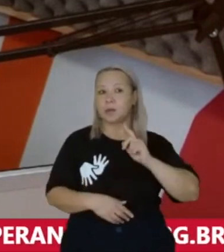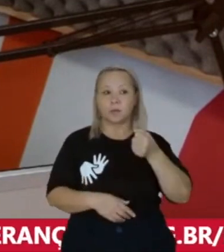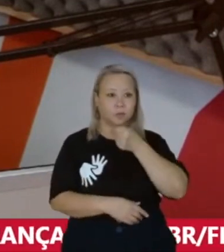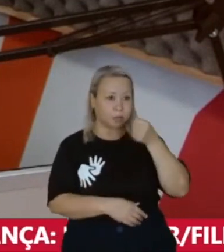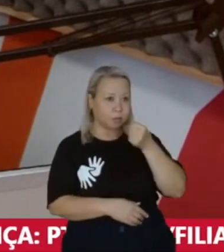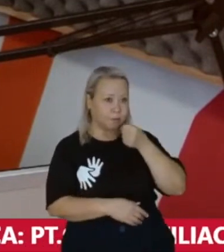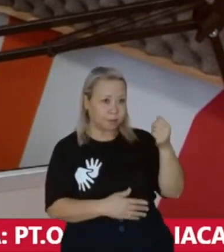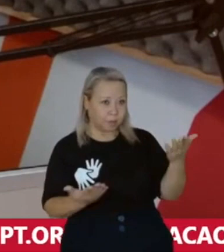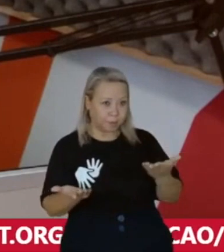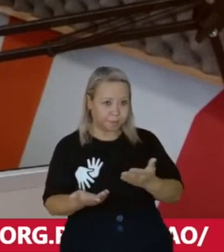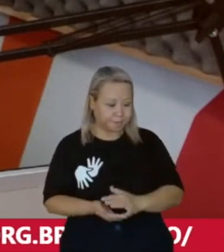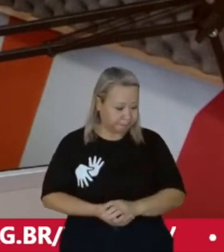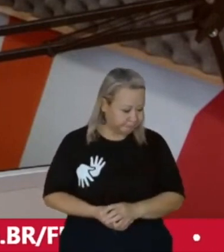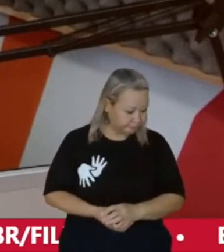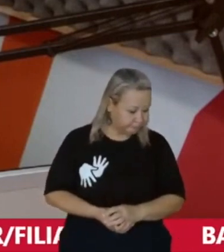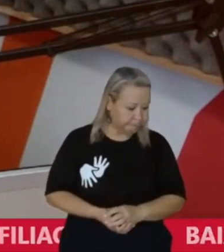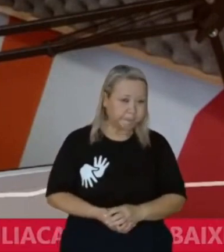entrevista.